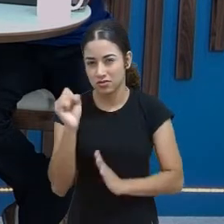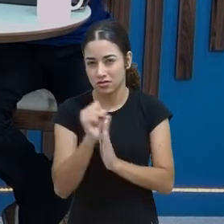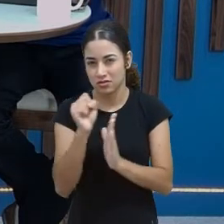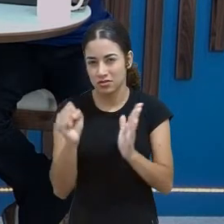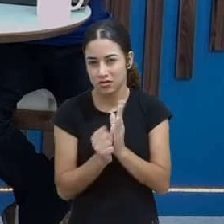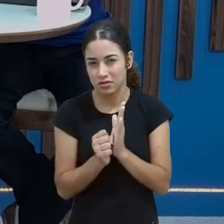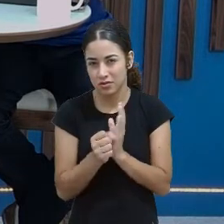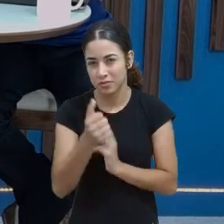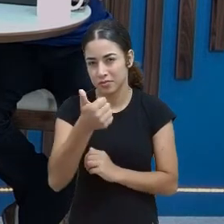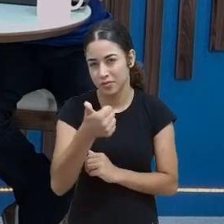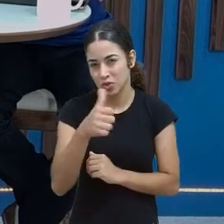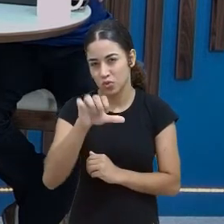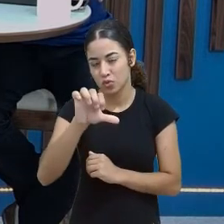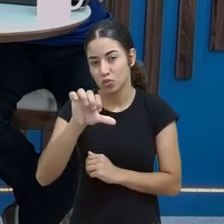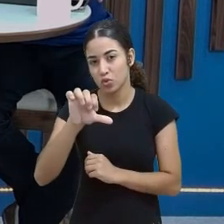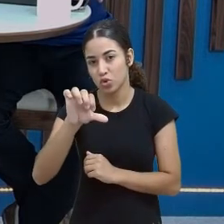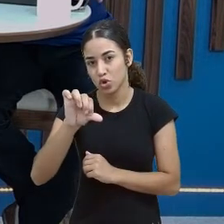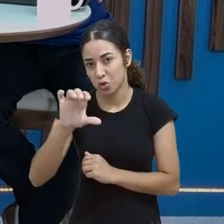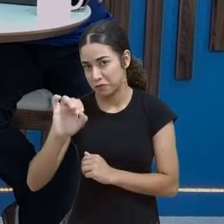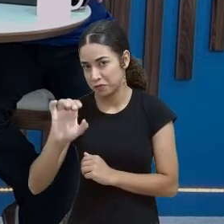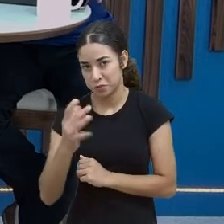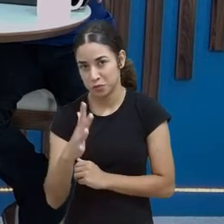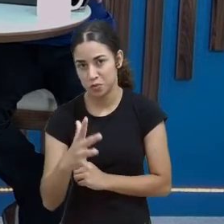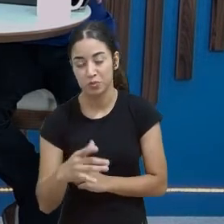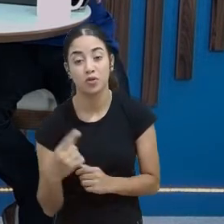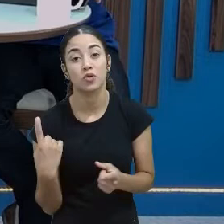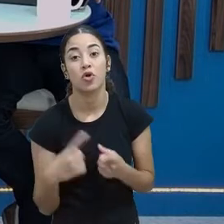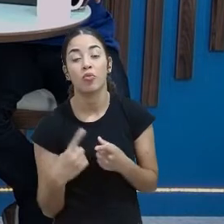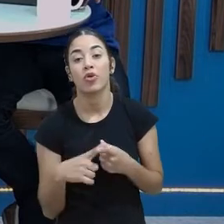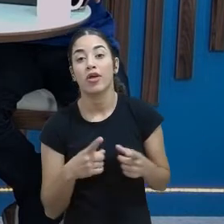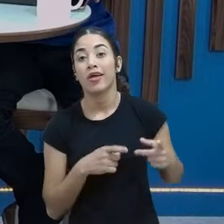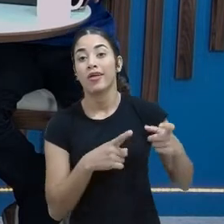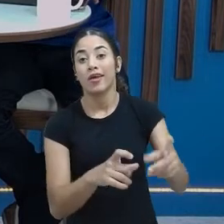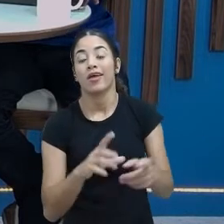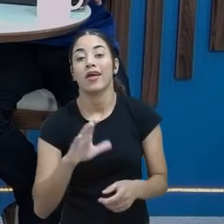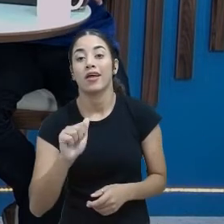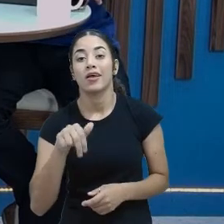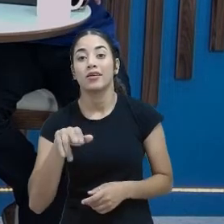para 1900, mais precisamente, porque a Guerra de Canudos foi em